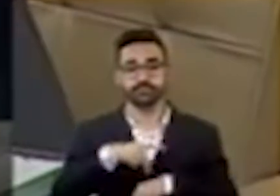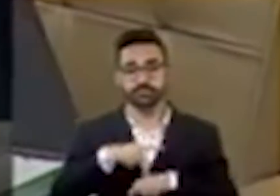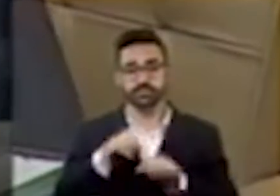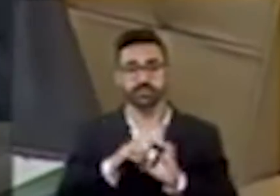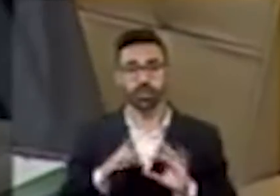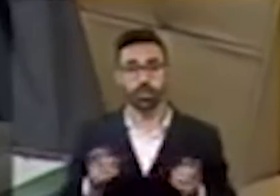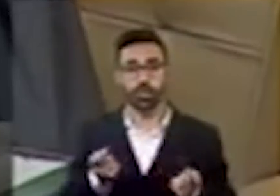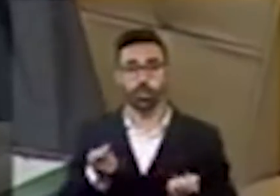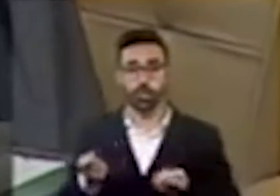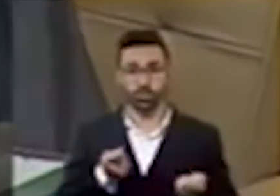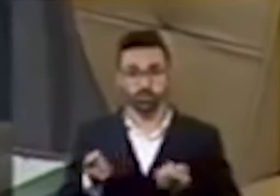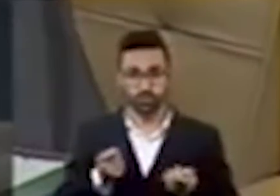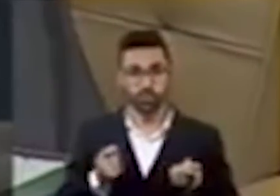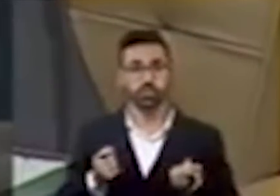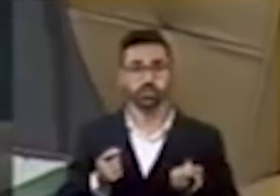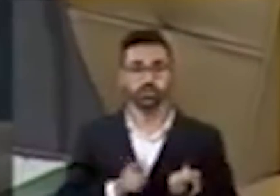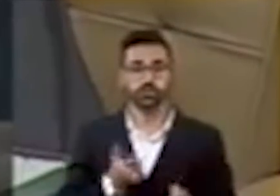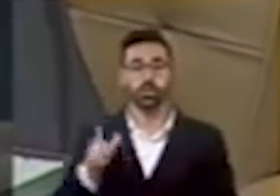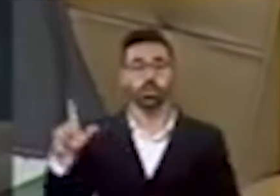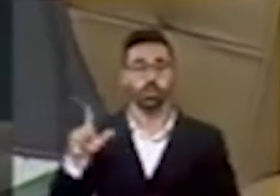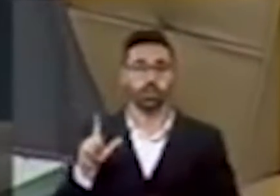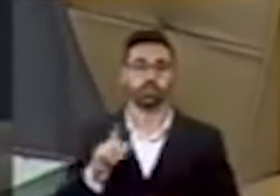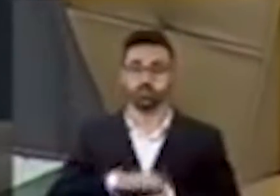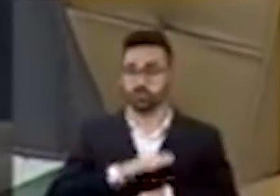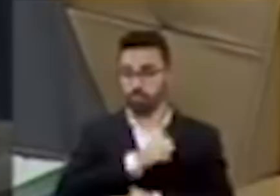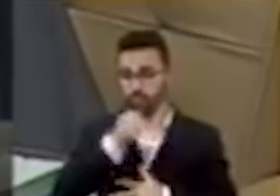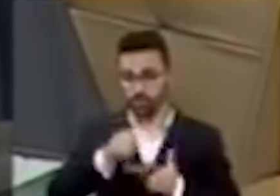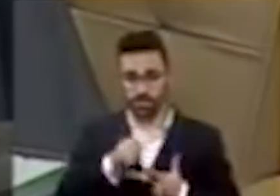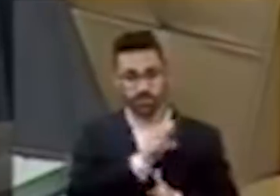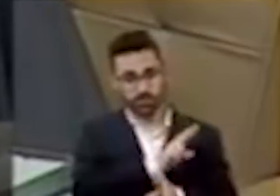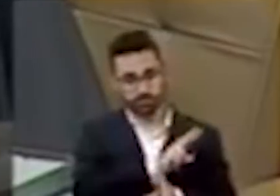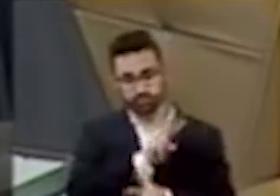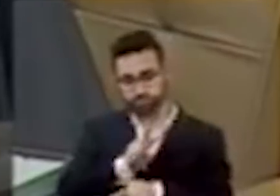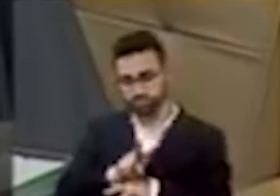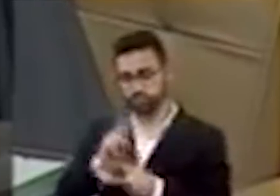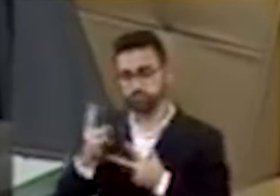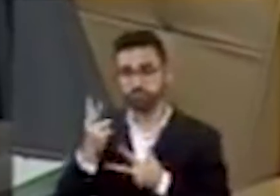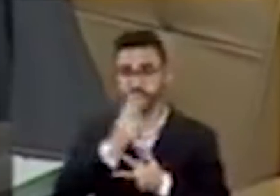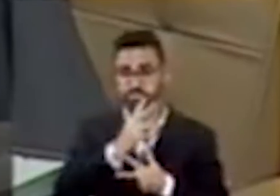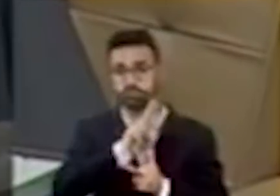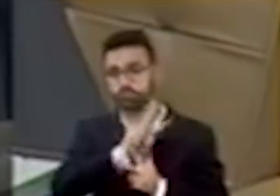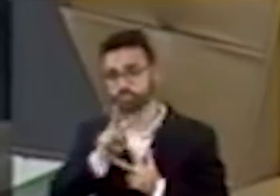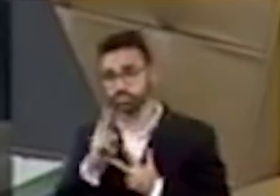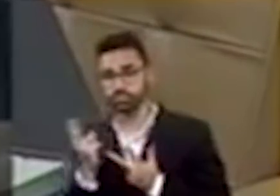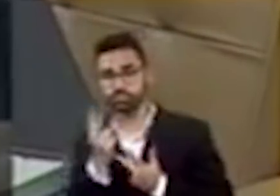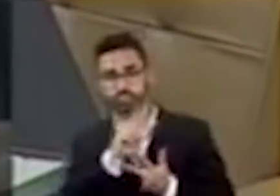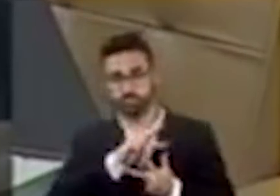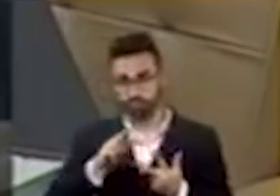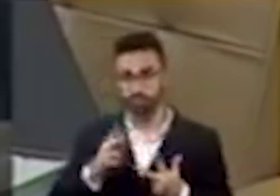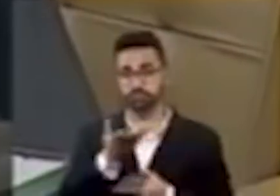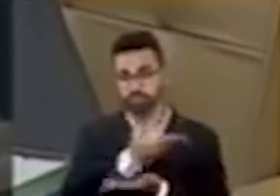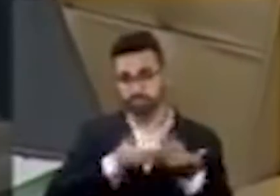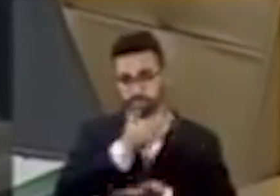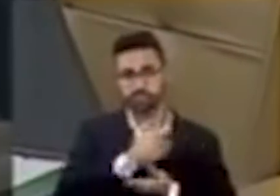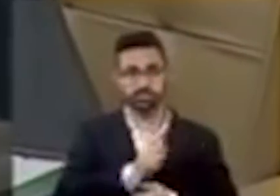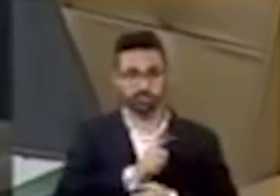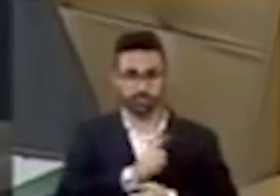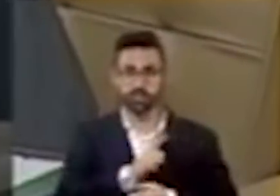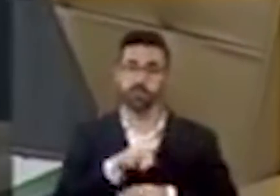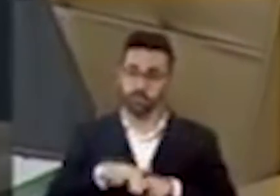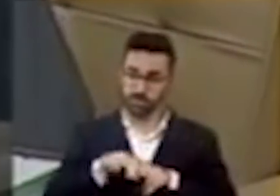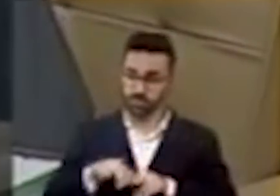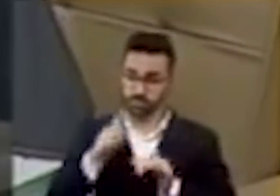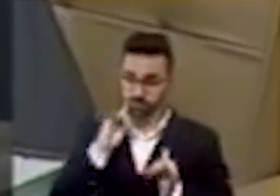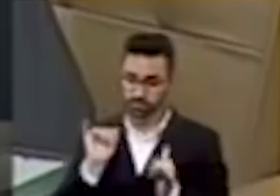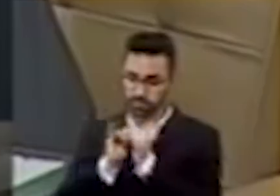controle ainda dos demais poderes, cada qual na sua órbita de competência. E aqui reside o ponto sensível do indulto, que